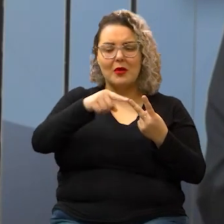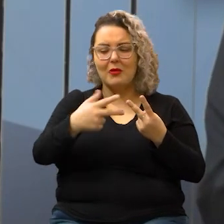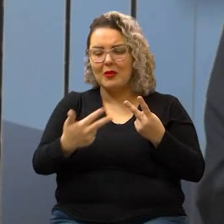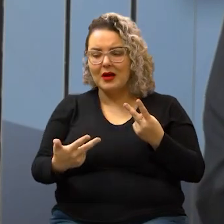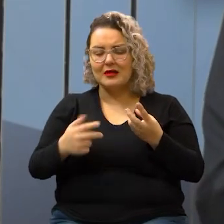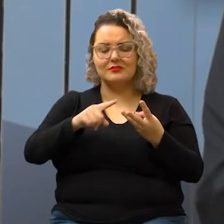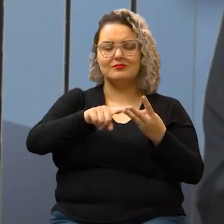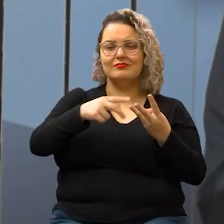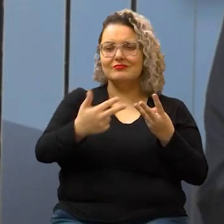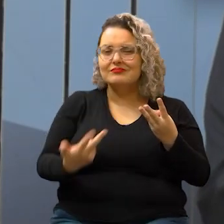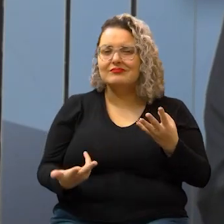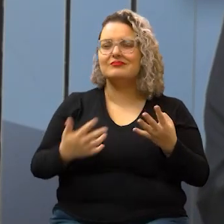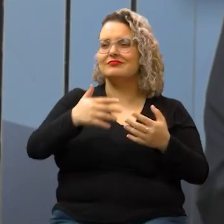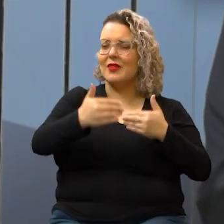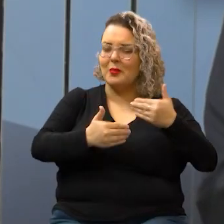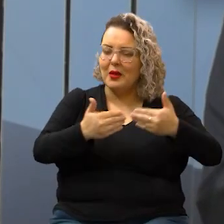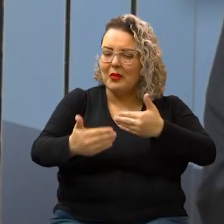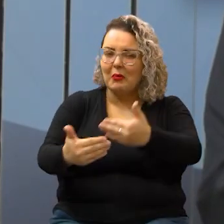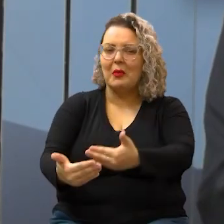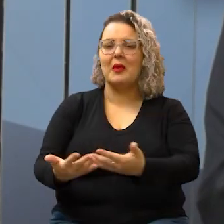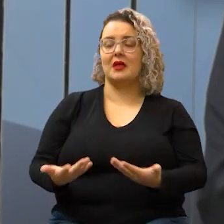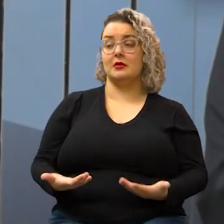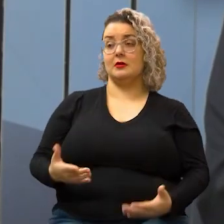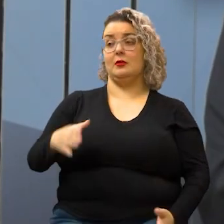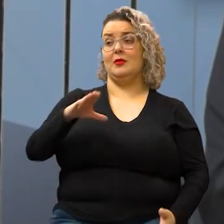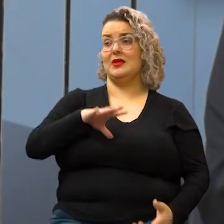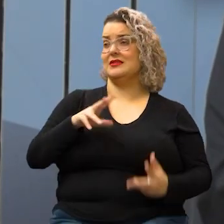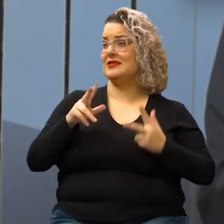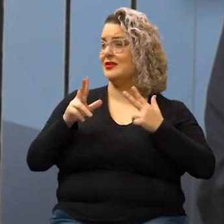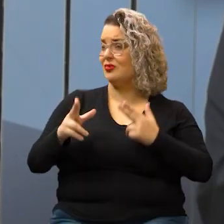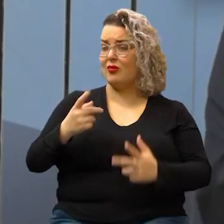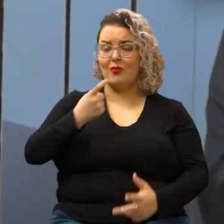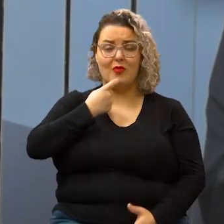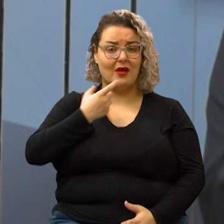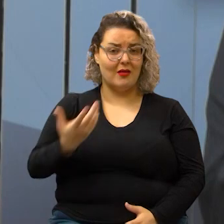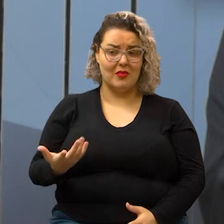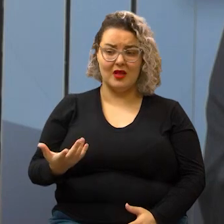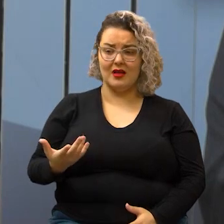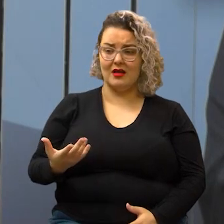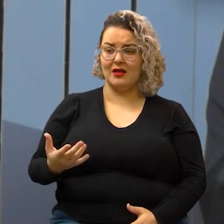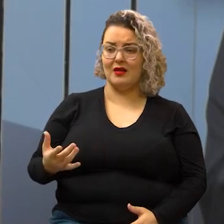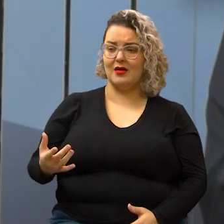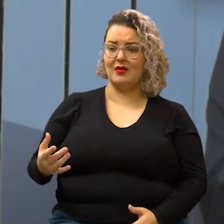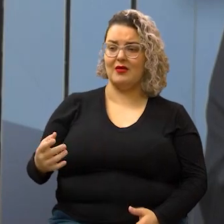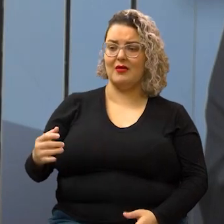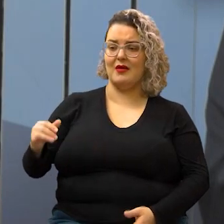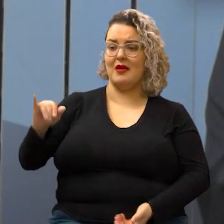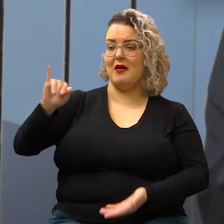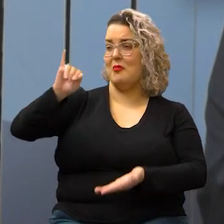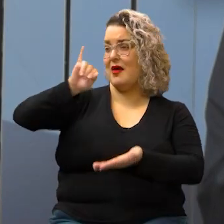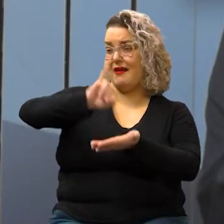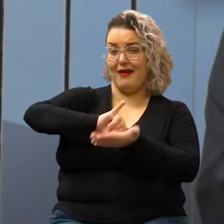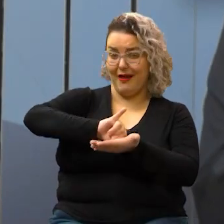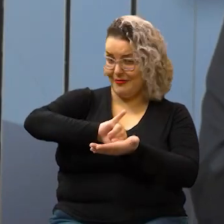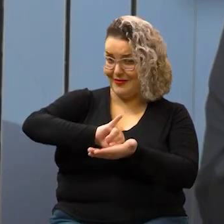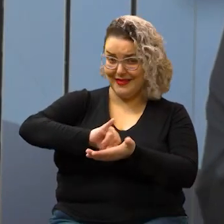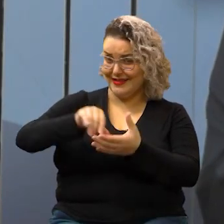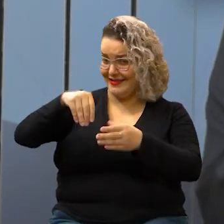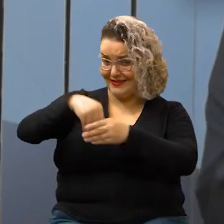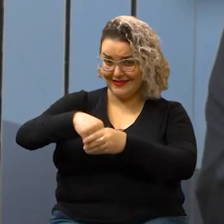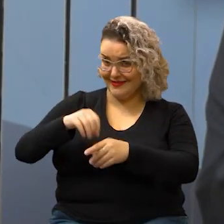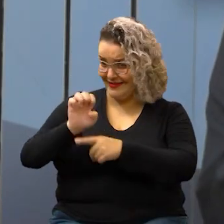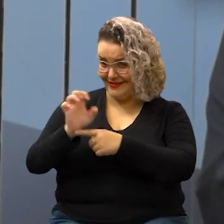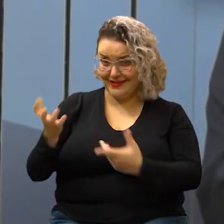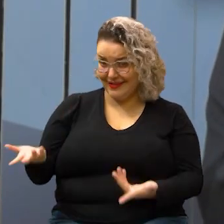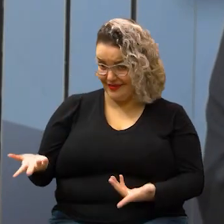outra. E uma cidade da importância de Campinas, né, que é a capital do interior, é uma cidade